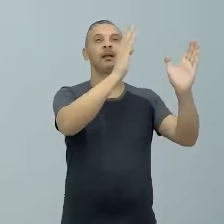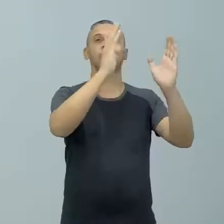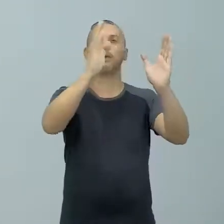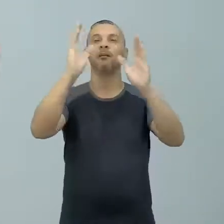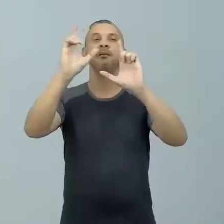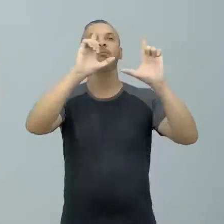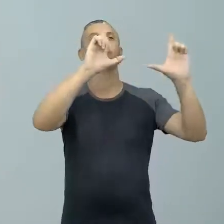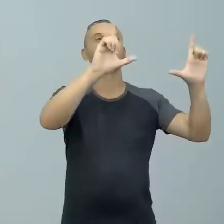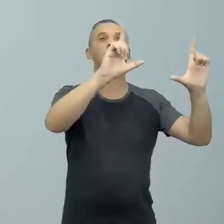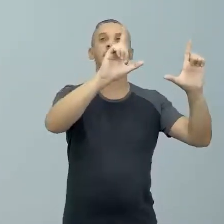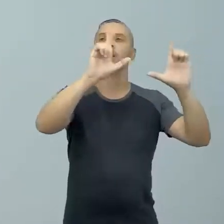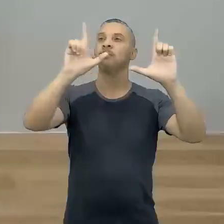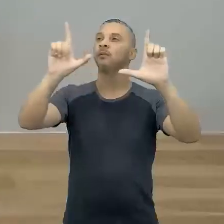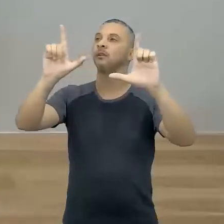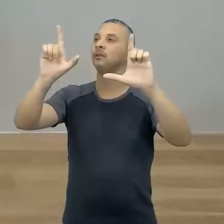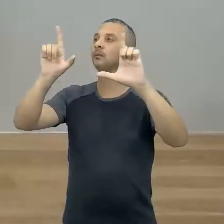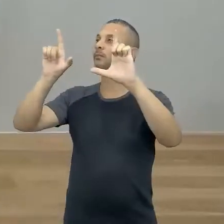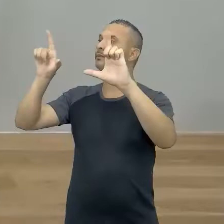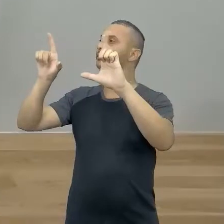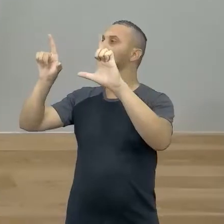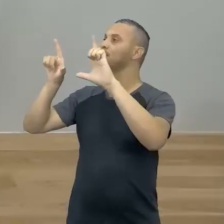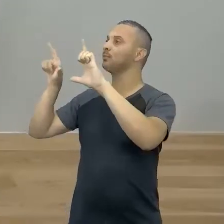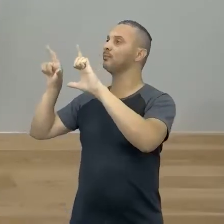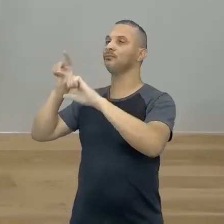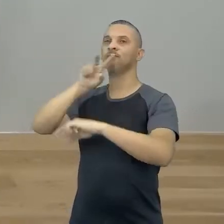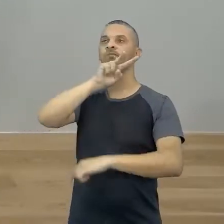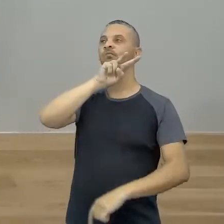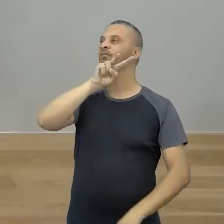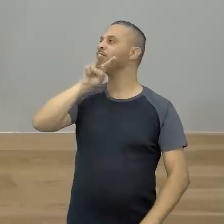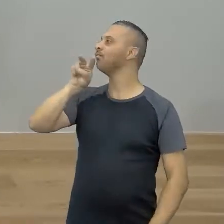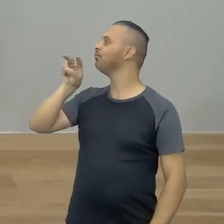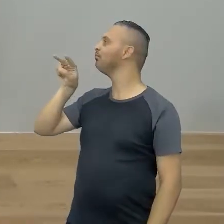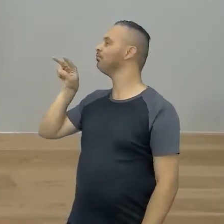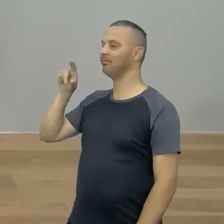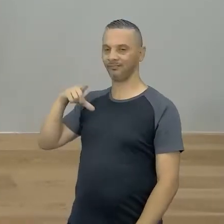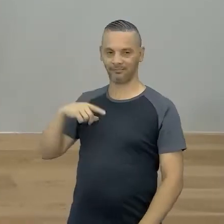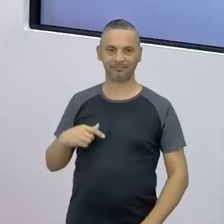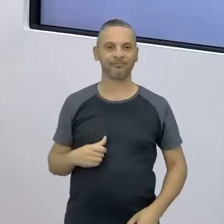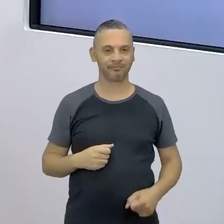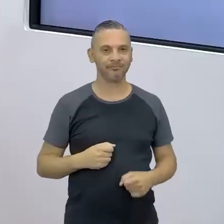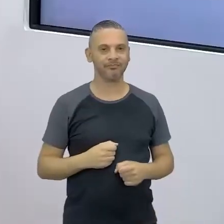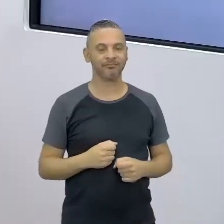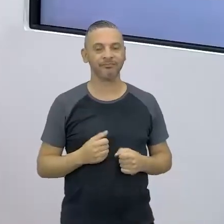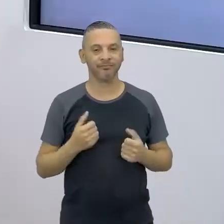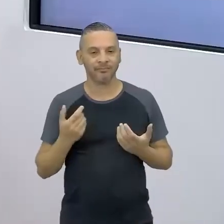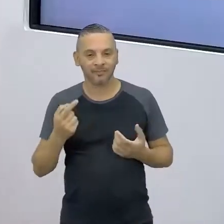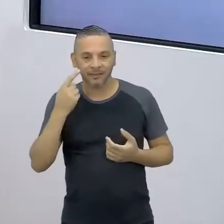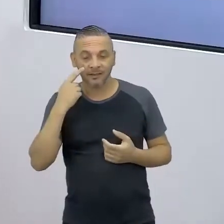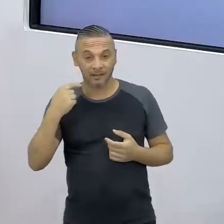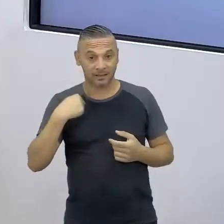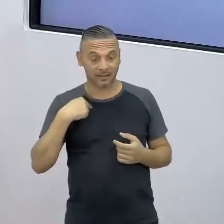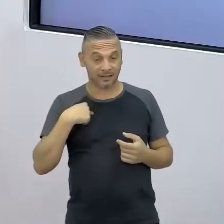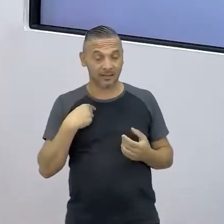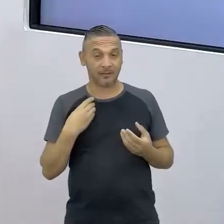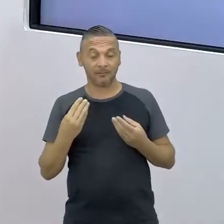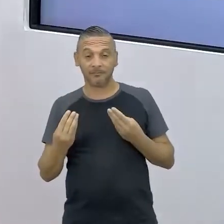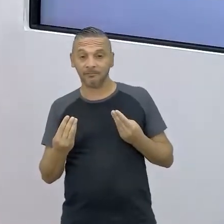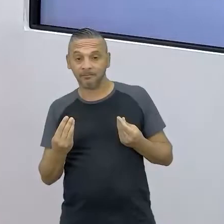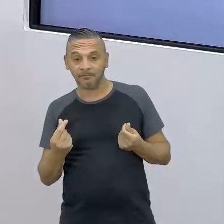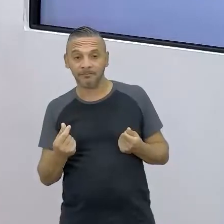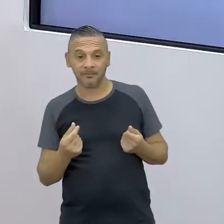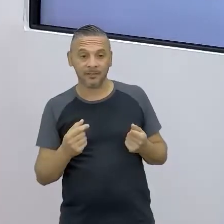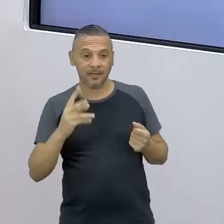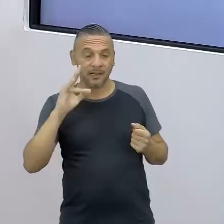passar realmente a sensação. O objetivo é a sensação. Agora você imagina, óbvio que talvez não tenhamos, nem eu tenho, mas imagina isso aí com